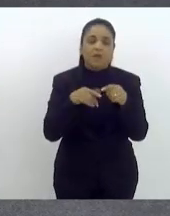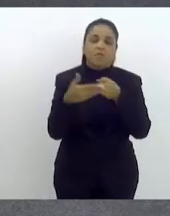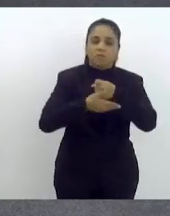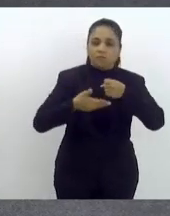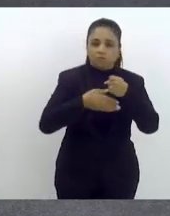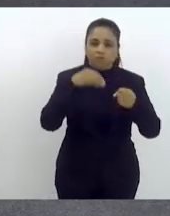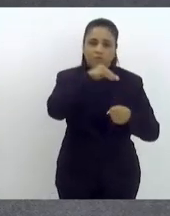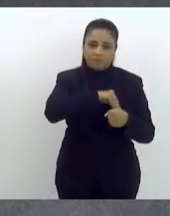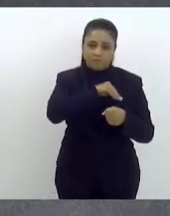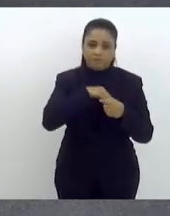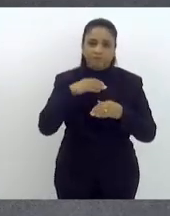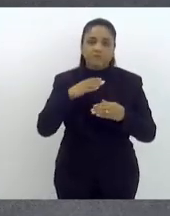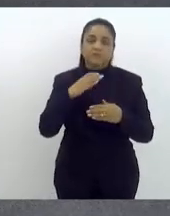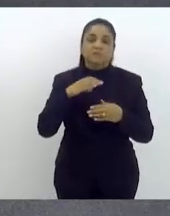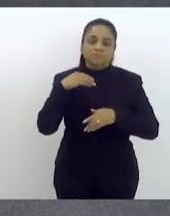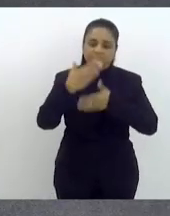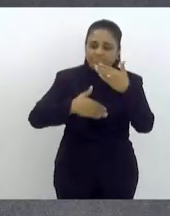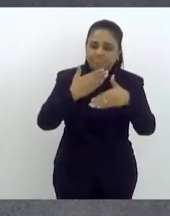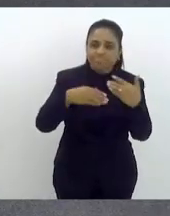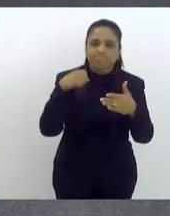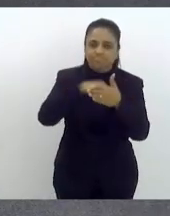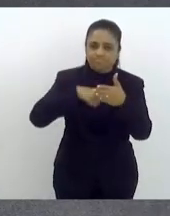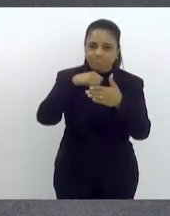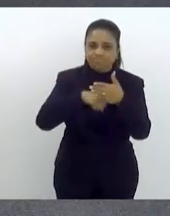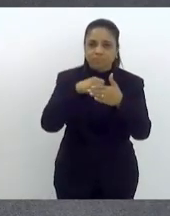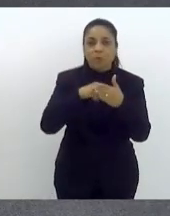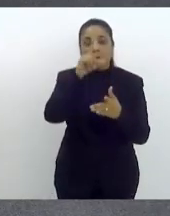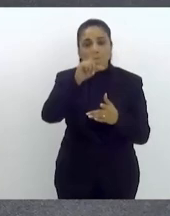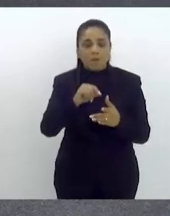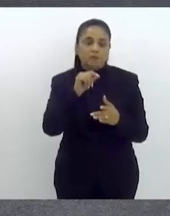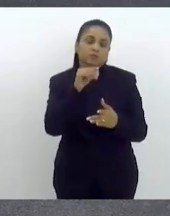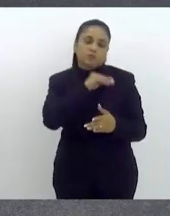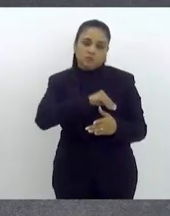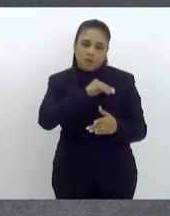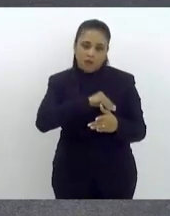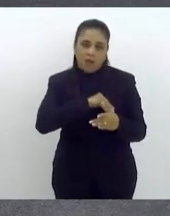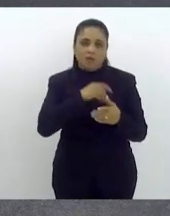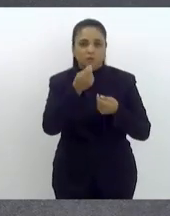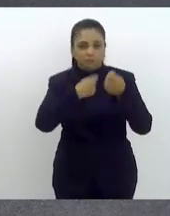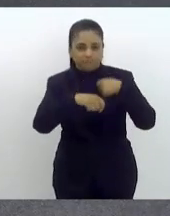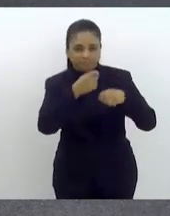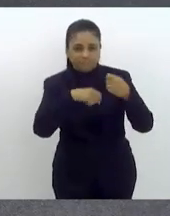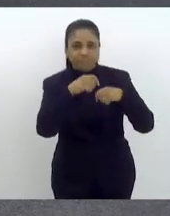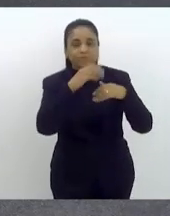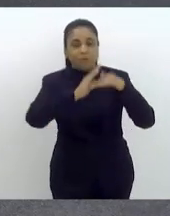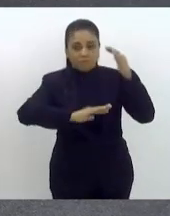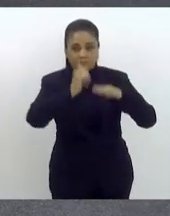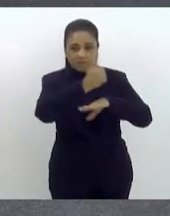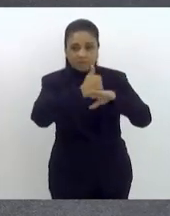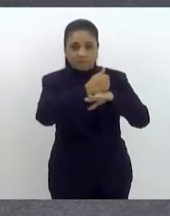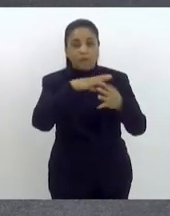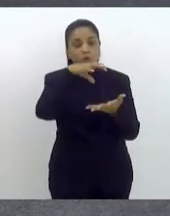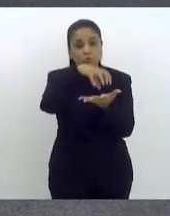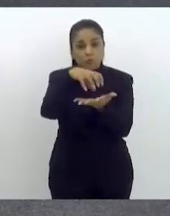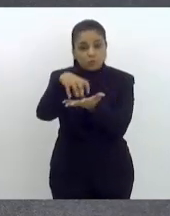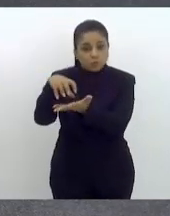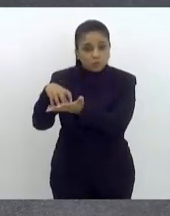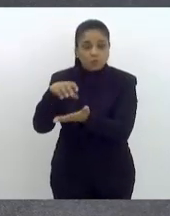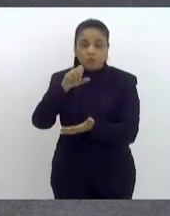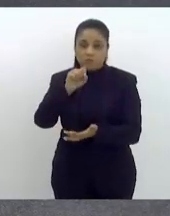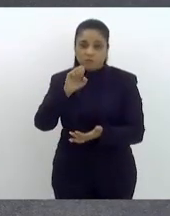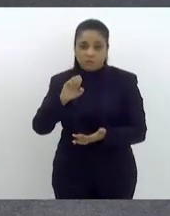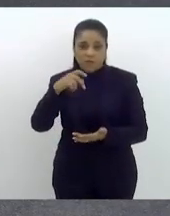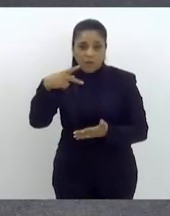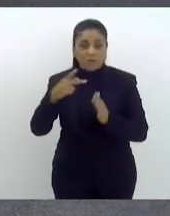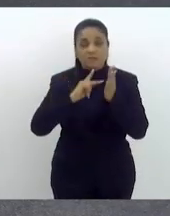do magistério para que nenhum profissional administrativo receba menos do que um salário mínimo a gente tem também todos os lucros do CEP todos os sindicatos